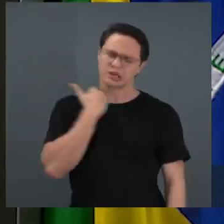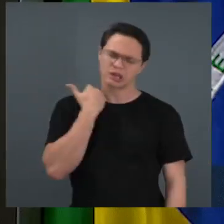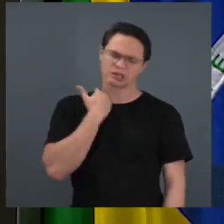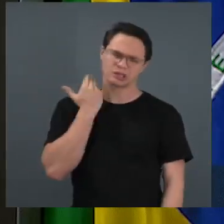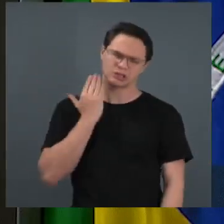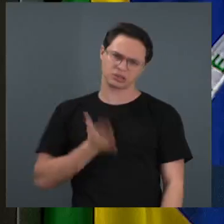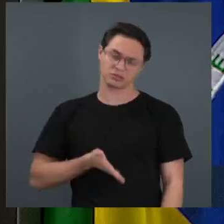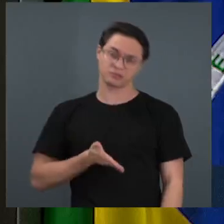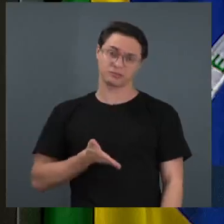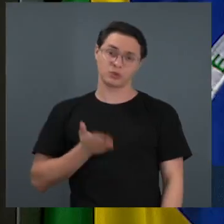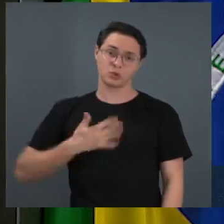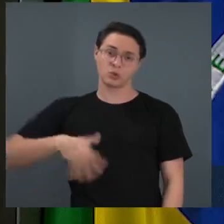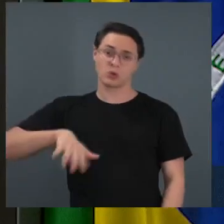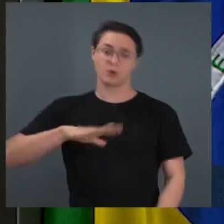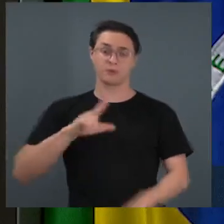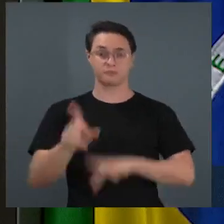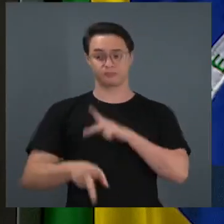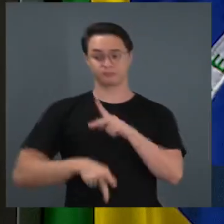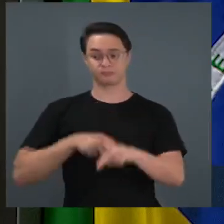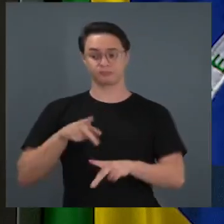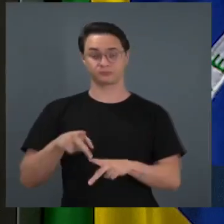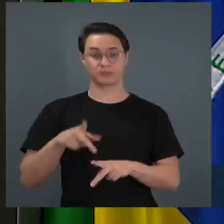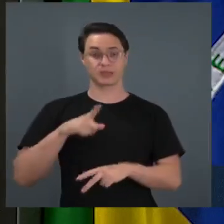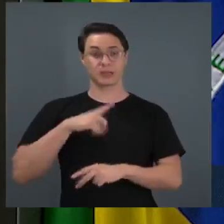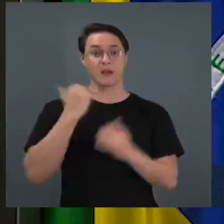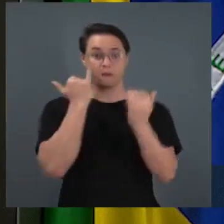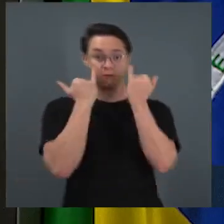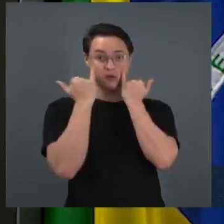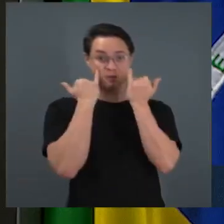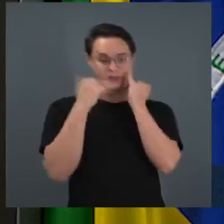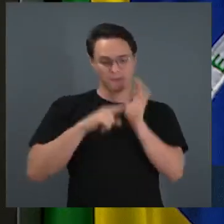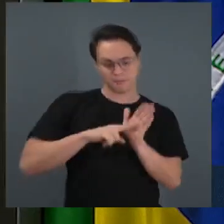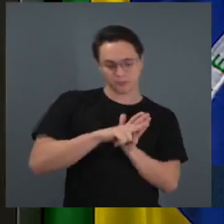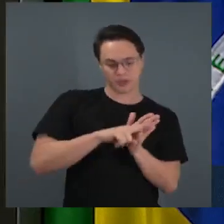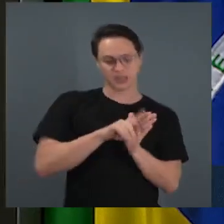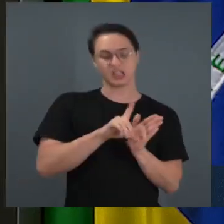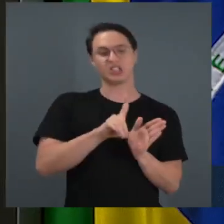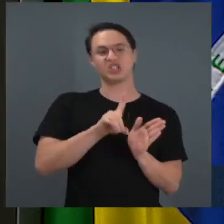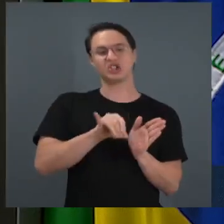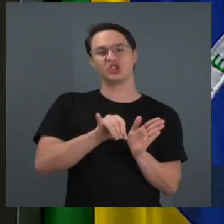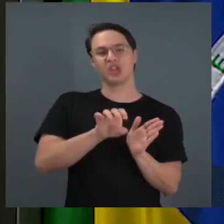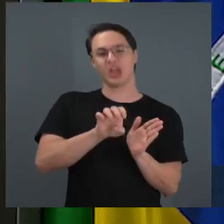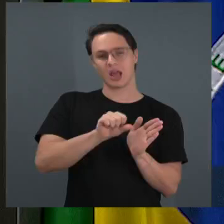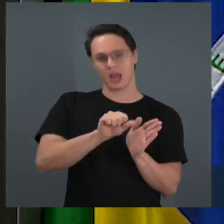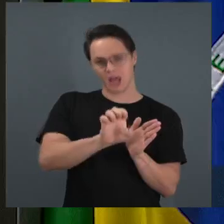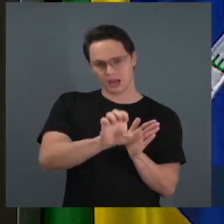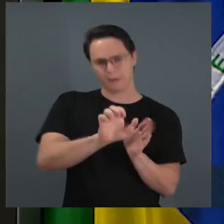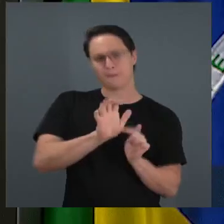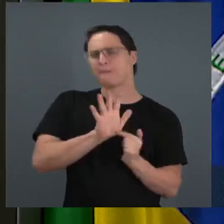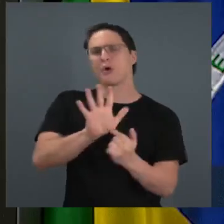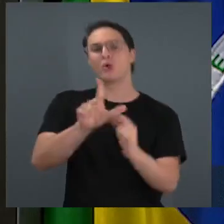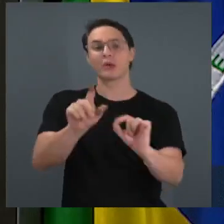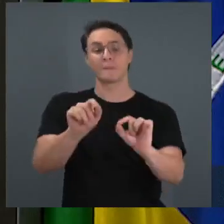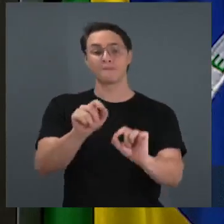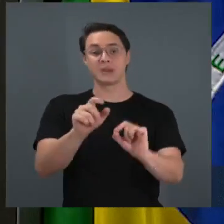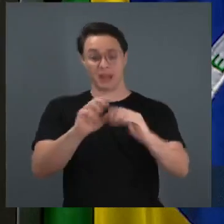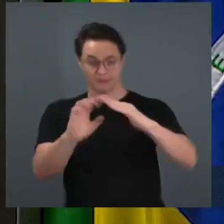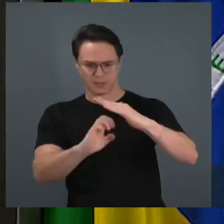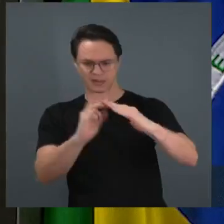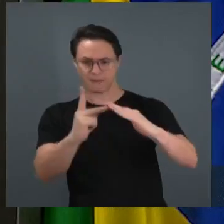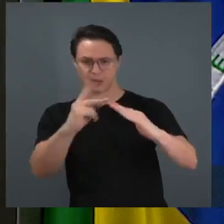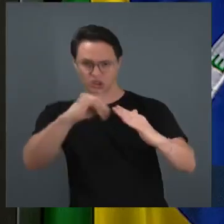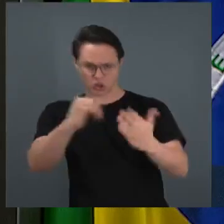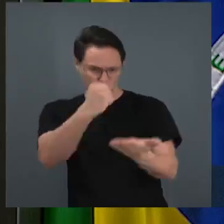de todo o nosso povo. Dados do DIEESE e do IPEA revelam que a pejotização cresceu